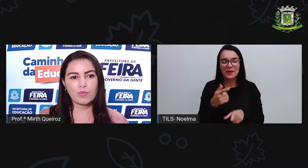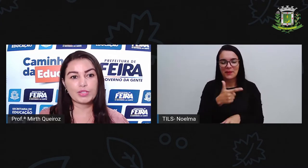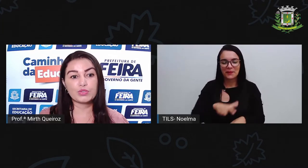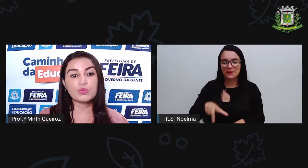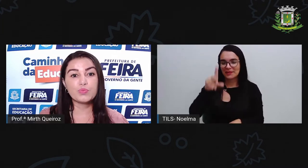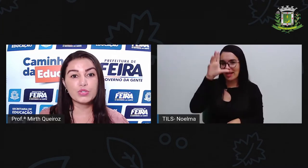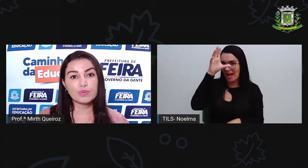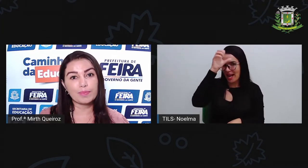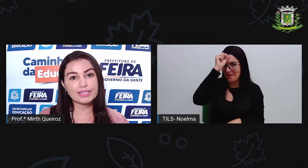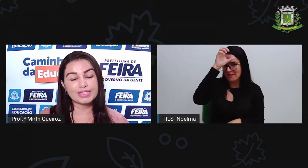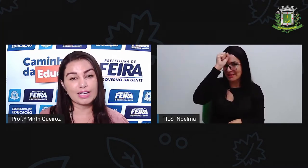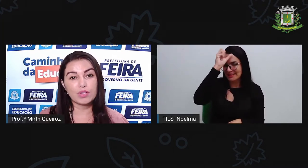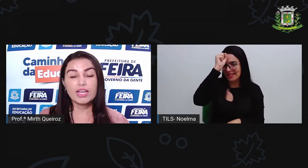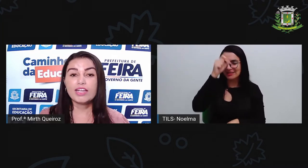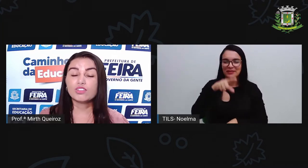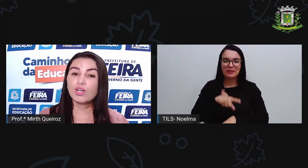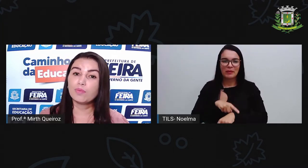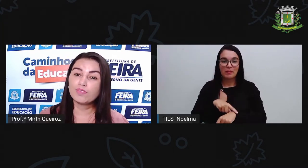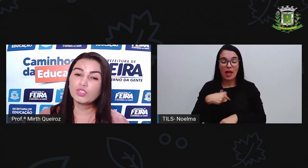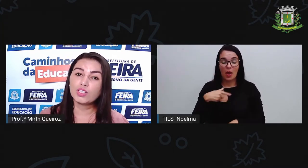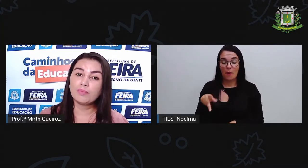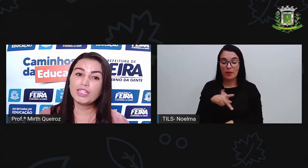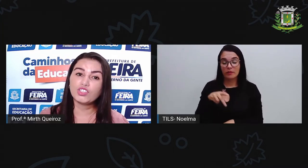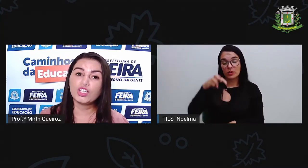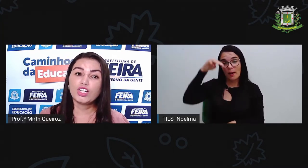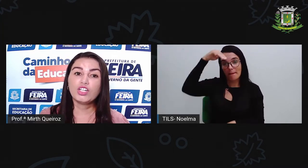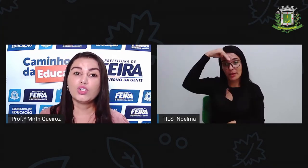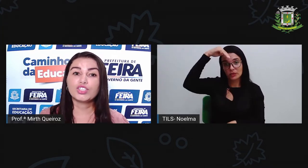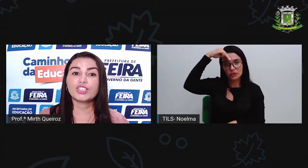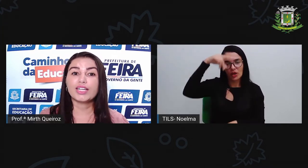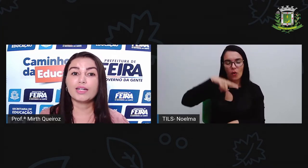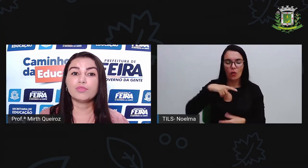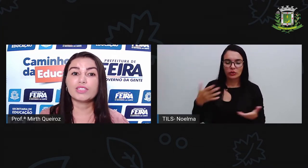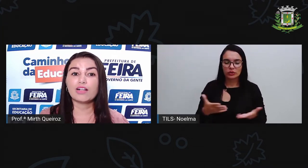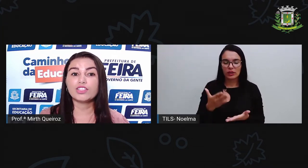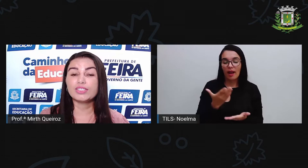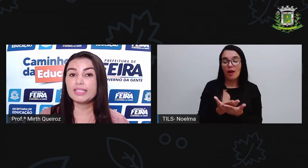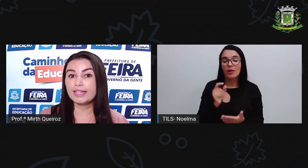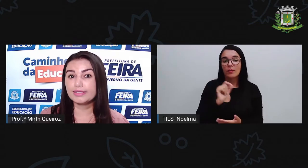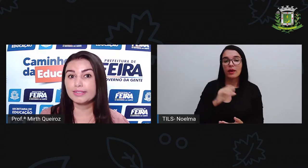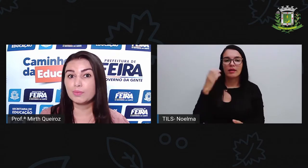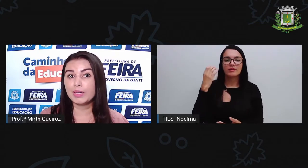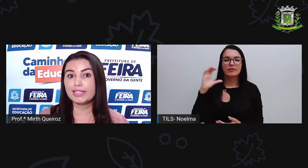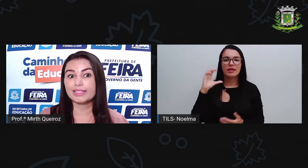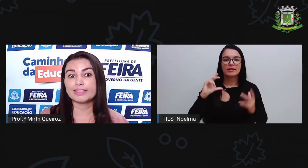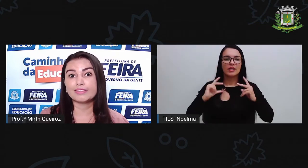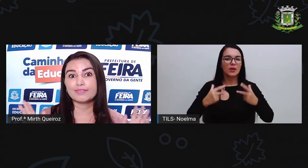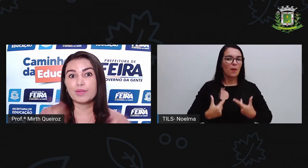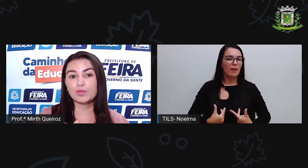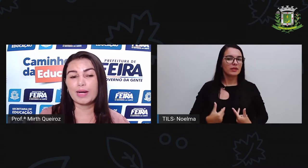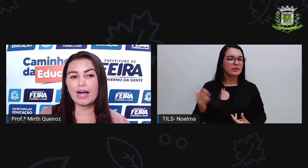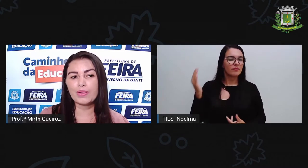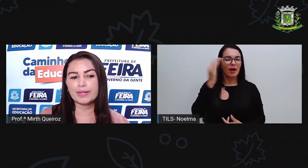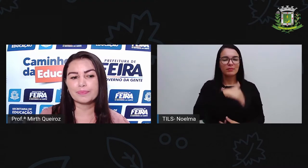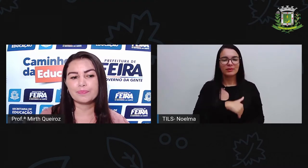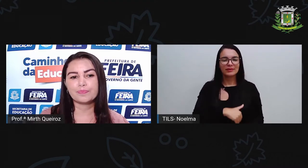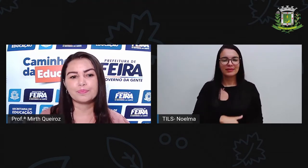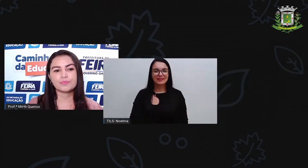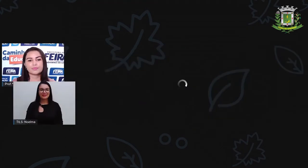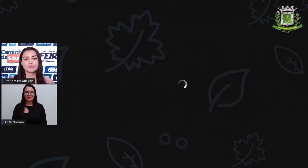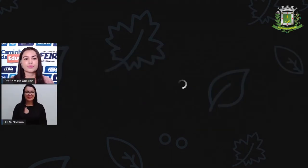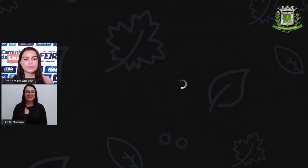mais um momento de muito aprendizado. Eu sou a professora Mirth e hoje nós teremos aula de ciências humanas. Vamos para a aula?